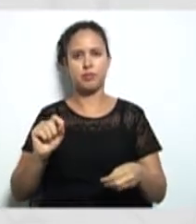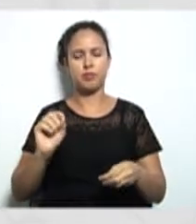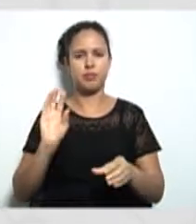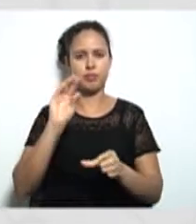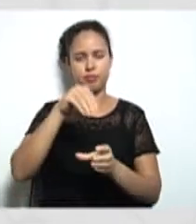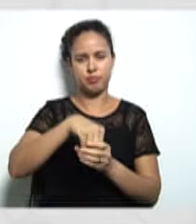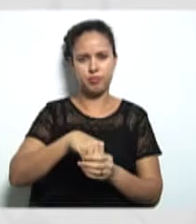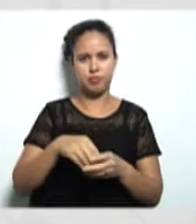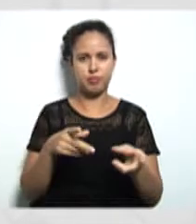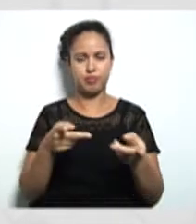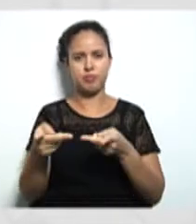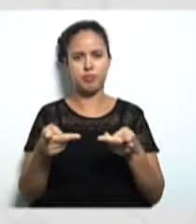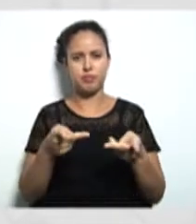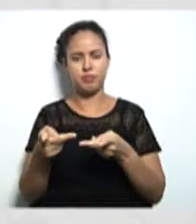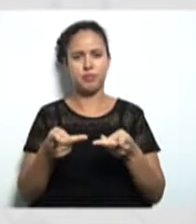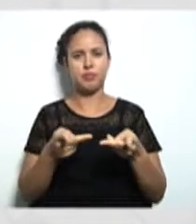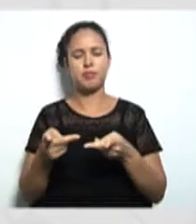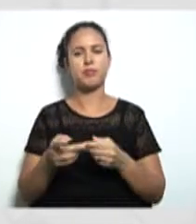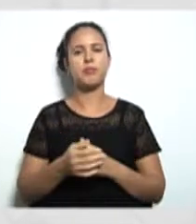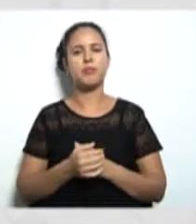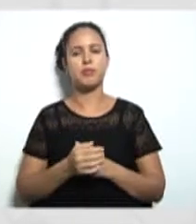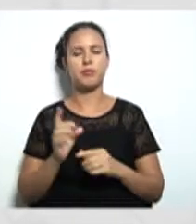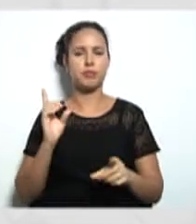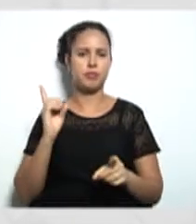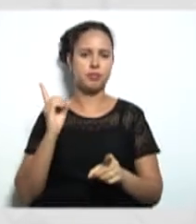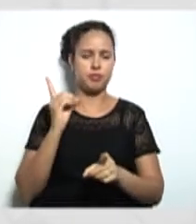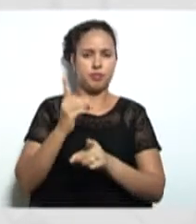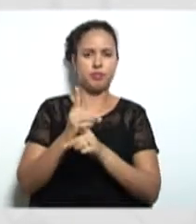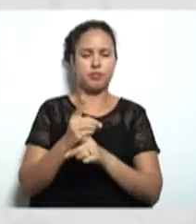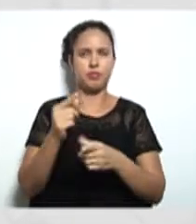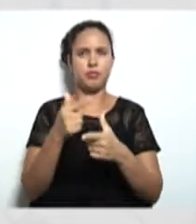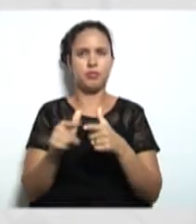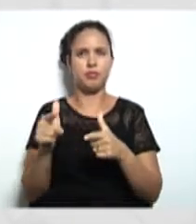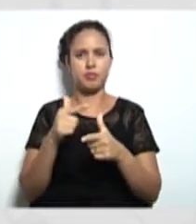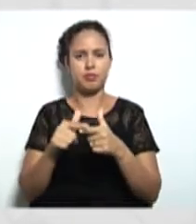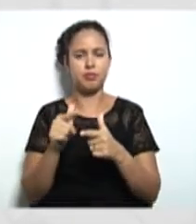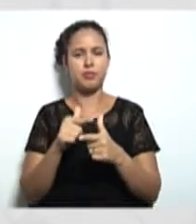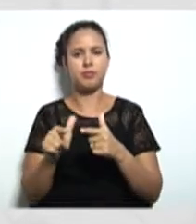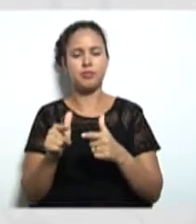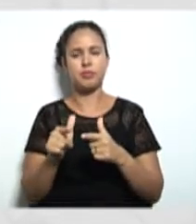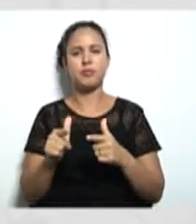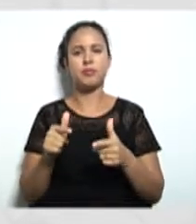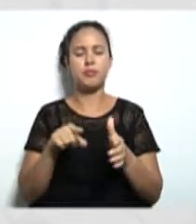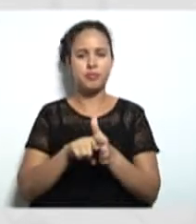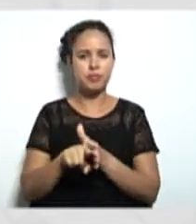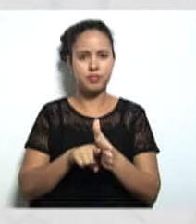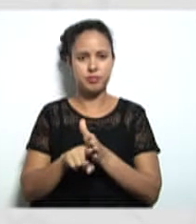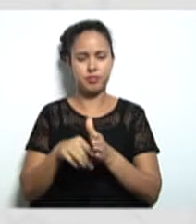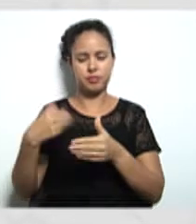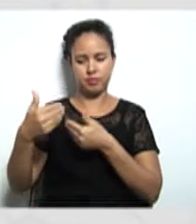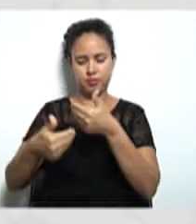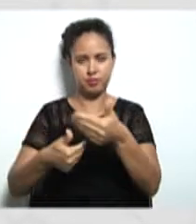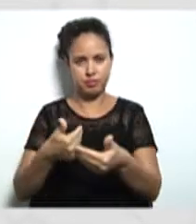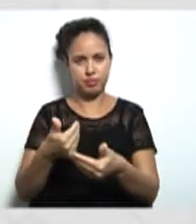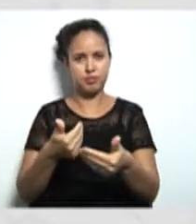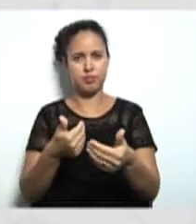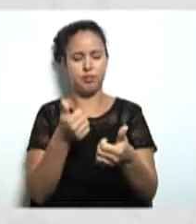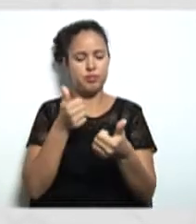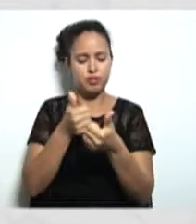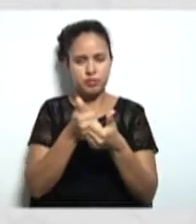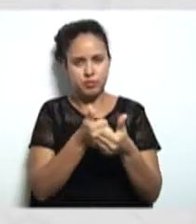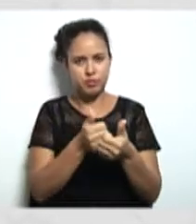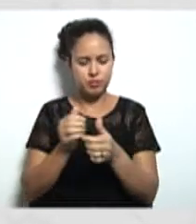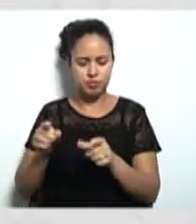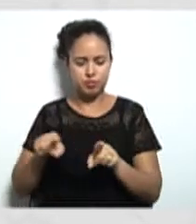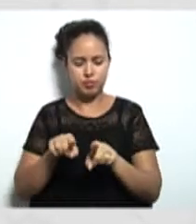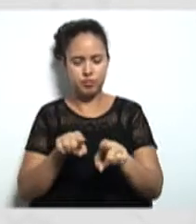os seus objetivos e o seu problema, e a sua pesquisa vai andar com base nesse problema. Ela vai buscar